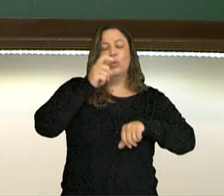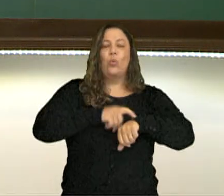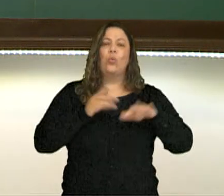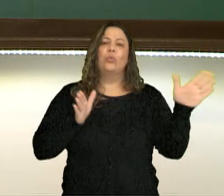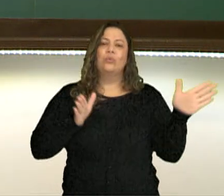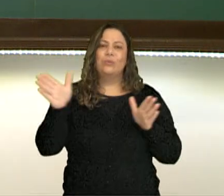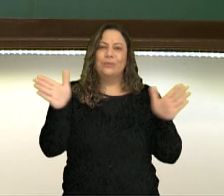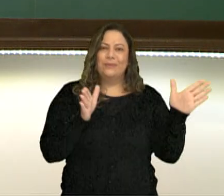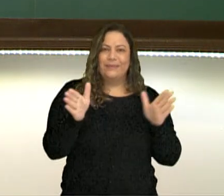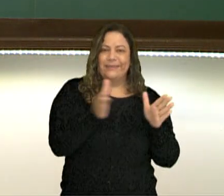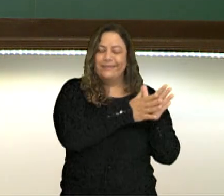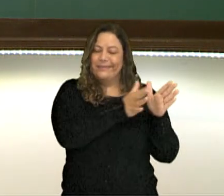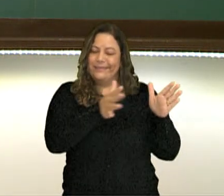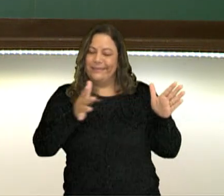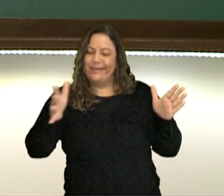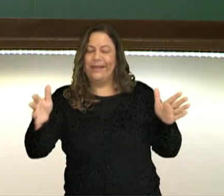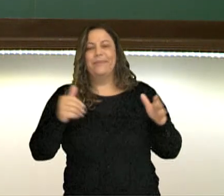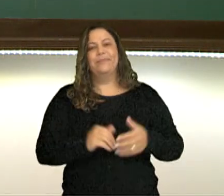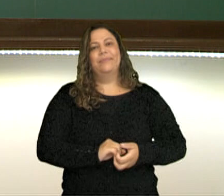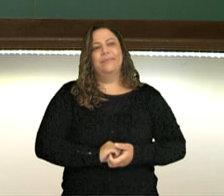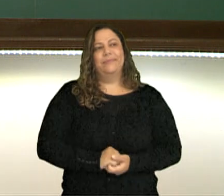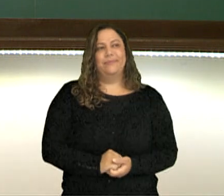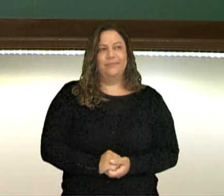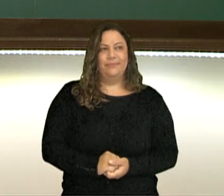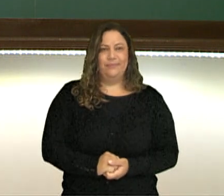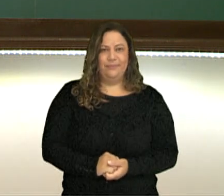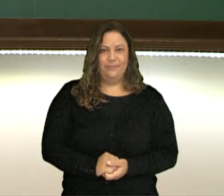foi criada, né? Se perpetue no tempo.